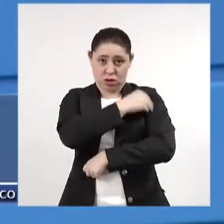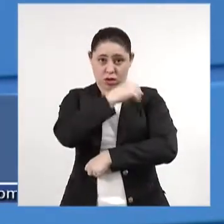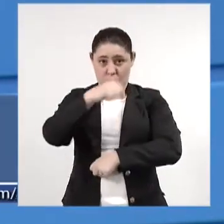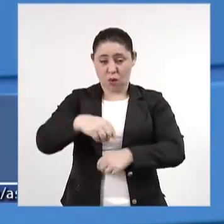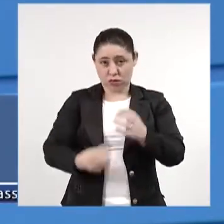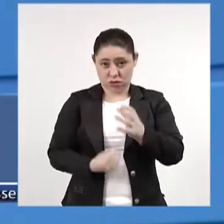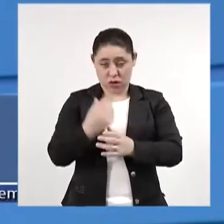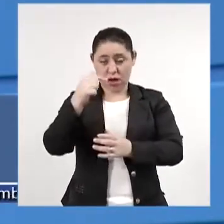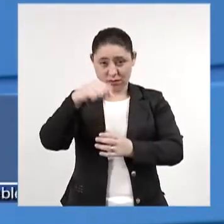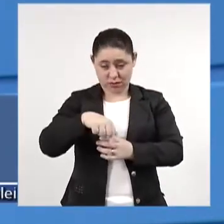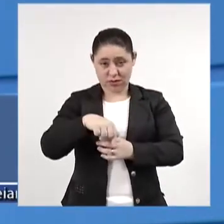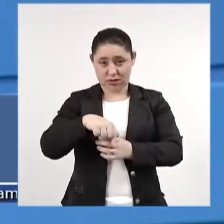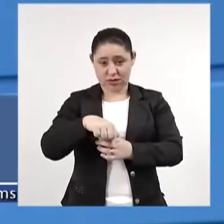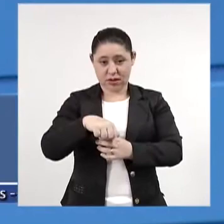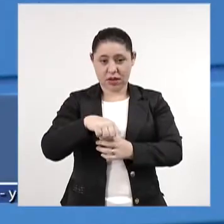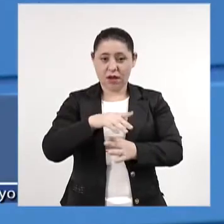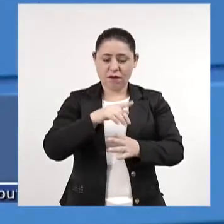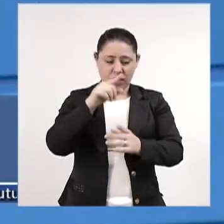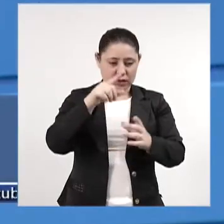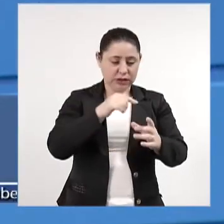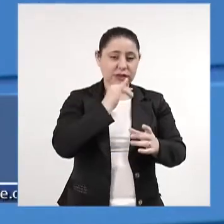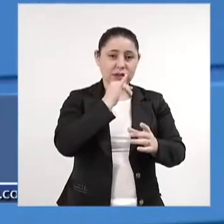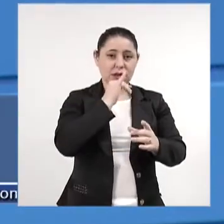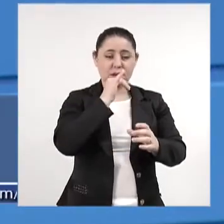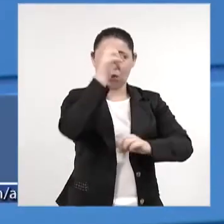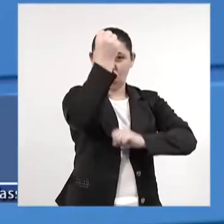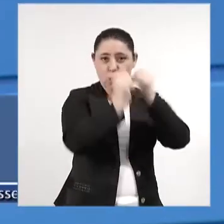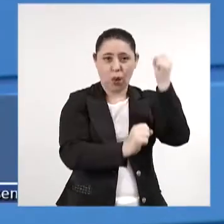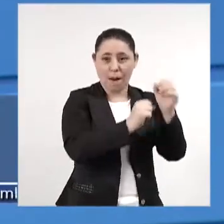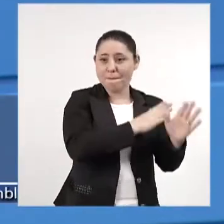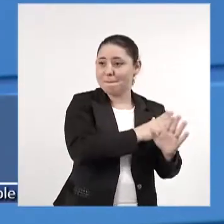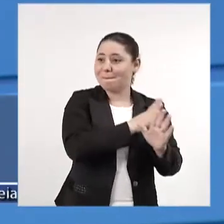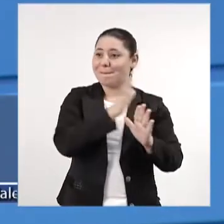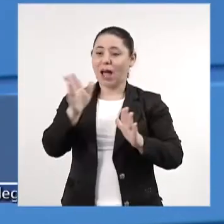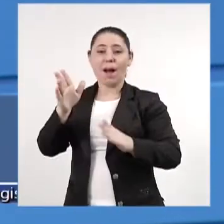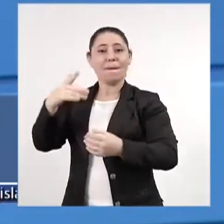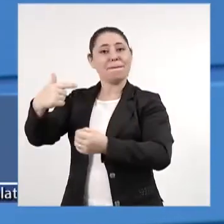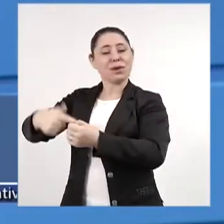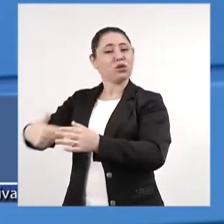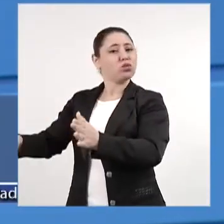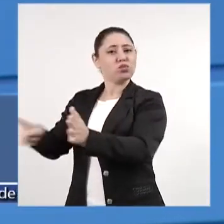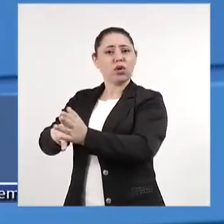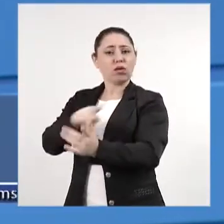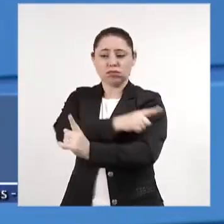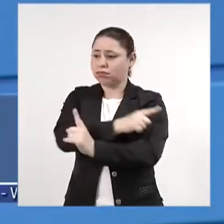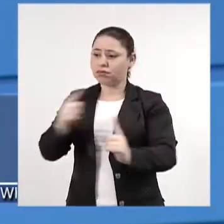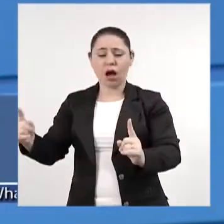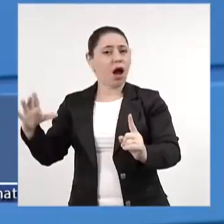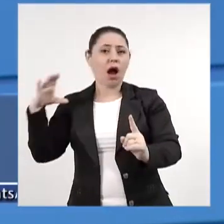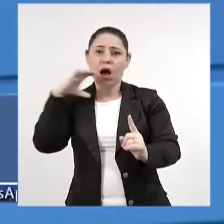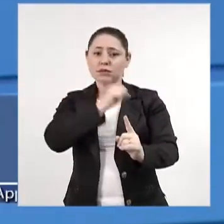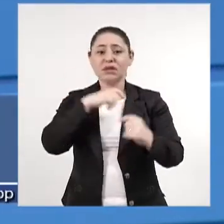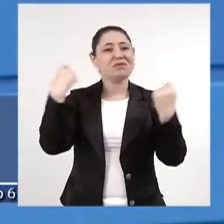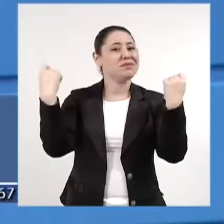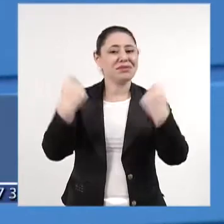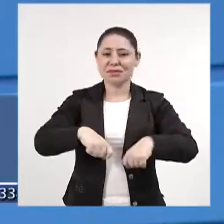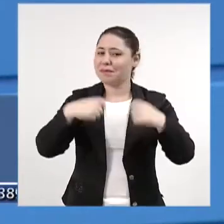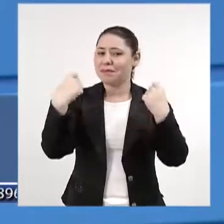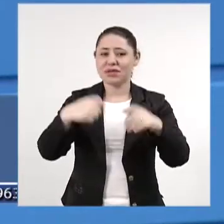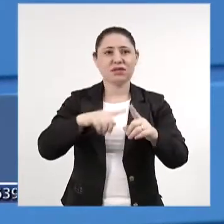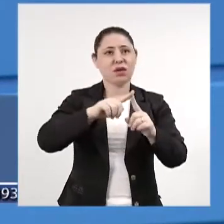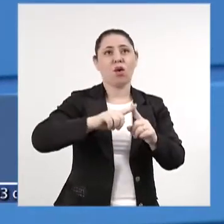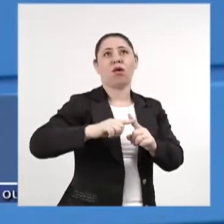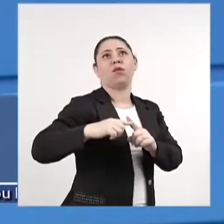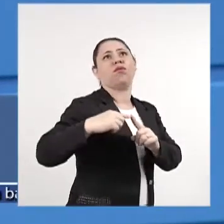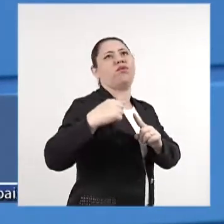Mato Grosso do Sul vá direto da usina para o consumidor, para o posto de gasolina. Não precisa ir lá